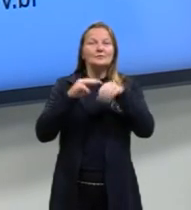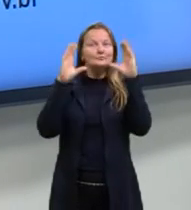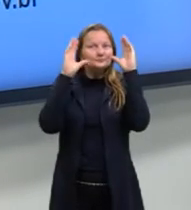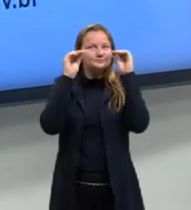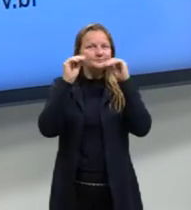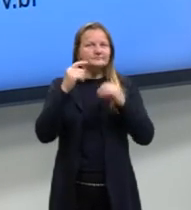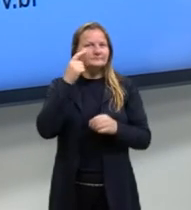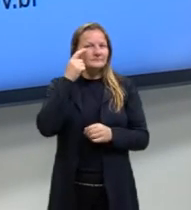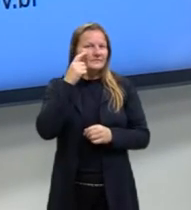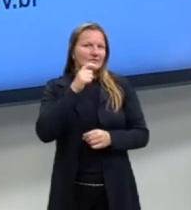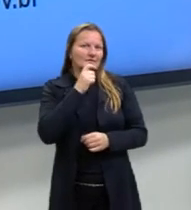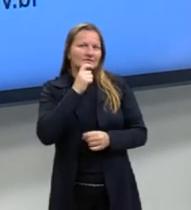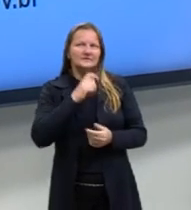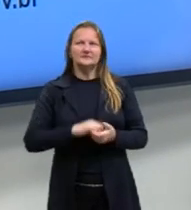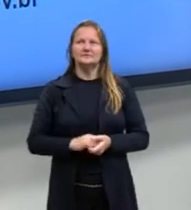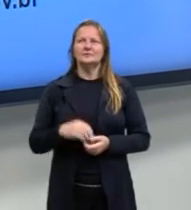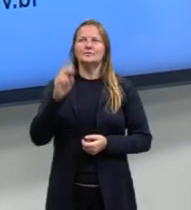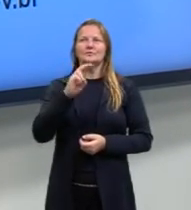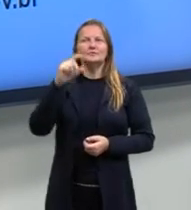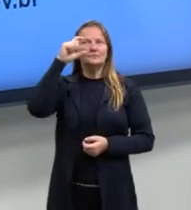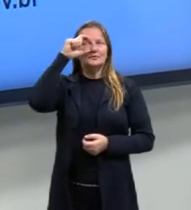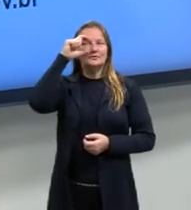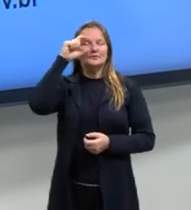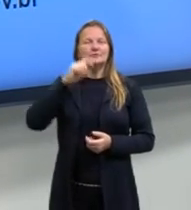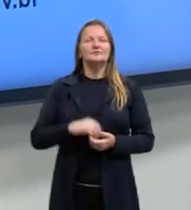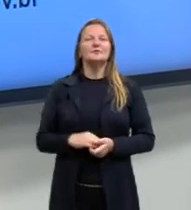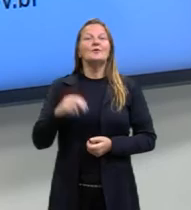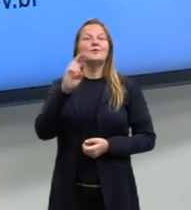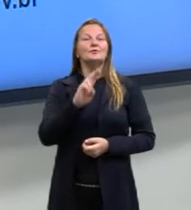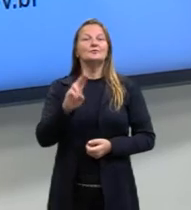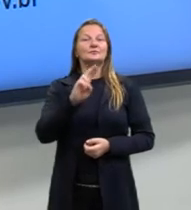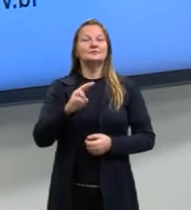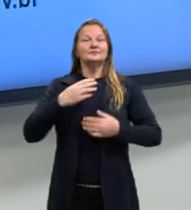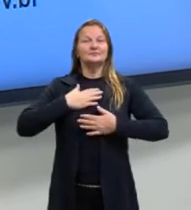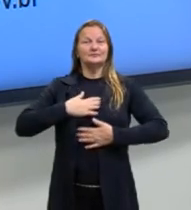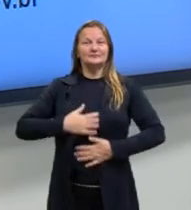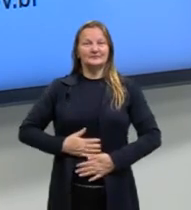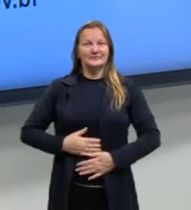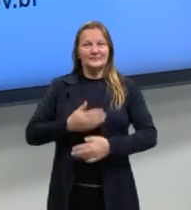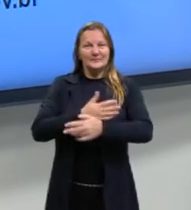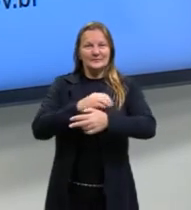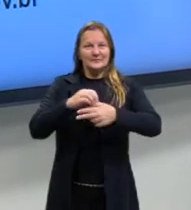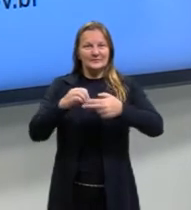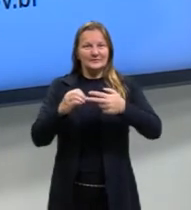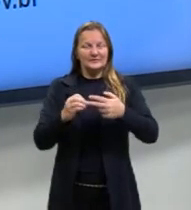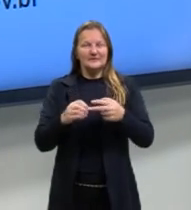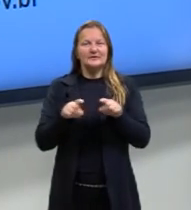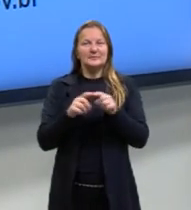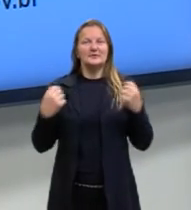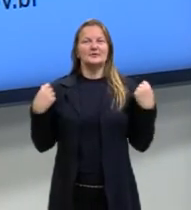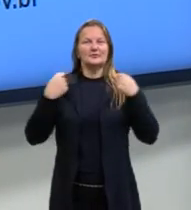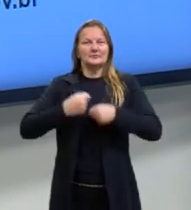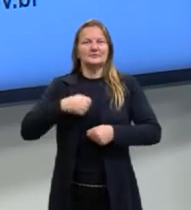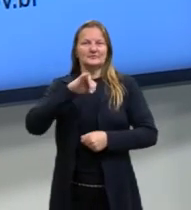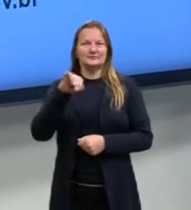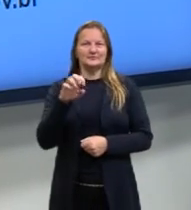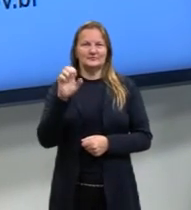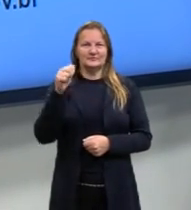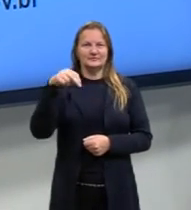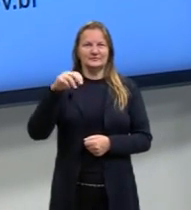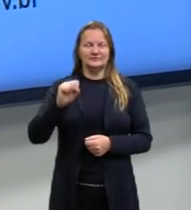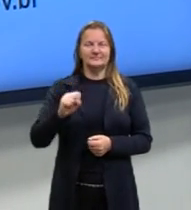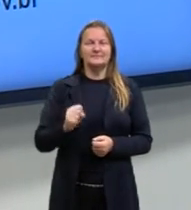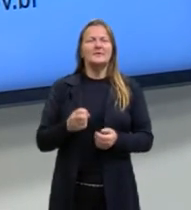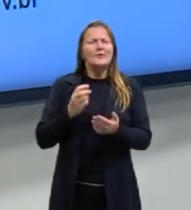olhos verdes uso óculos estou utilizando a camiseta do Pré Enem e também uma camisa jeans e